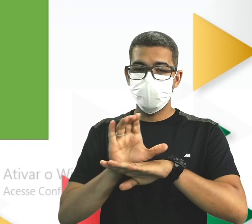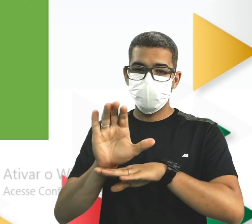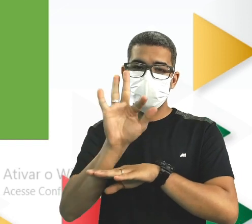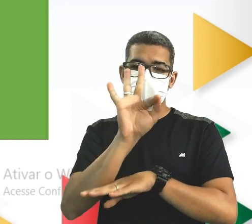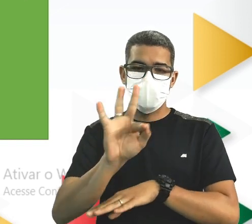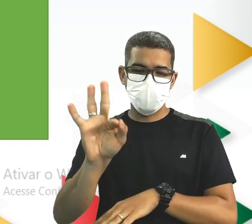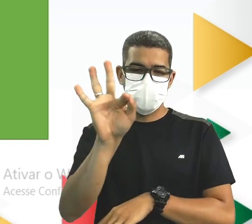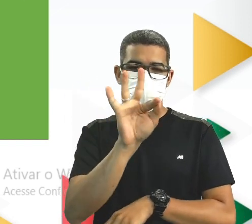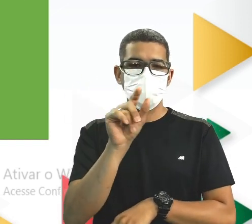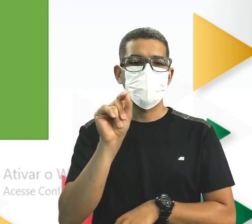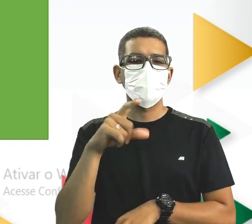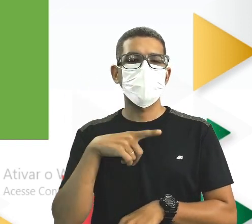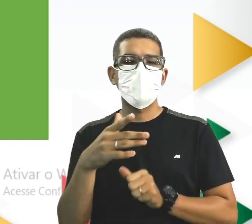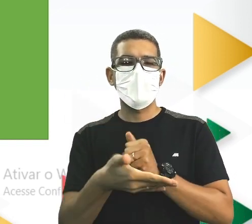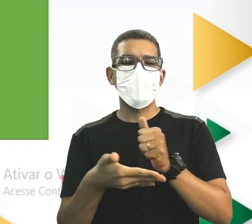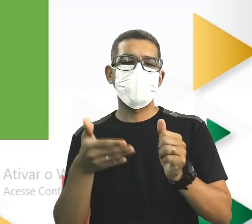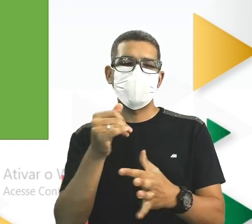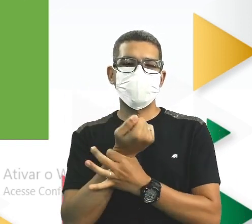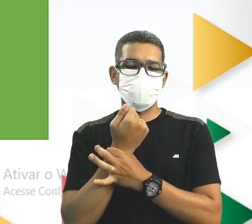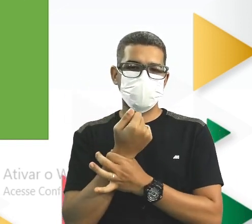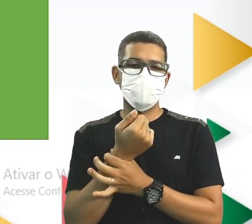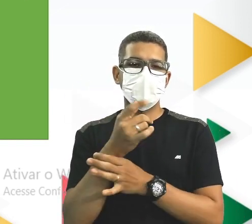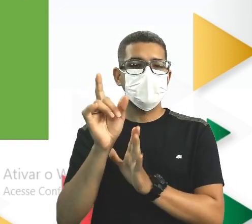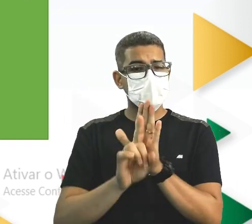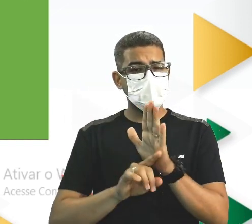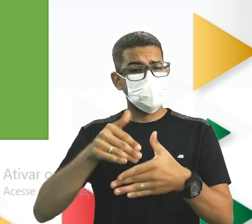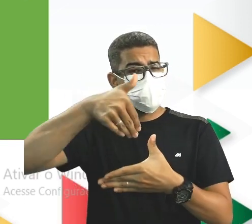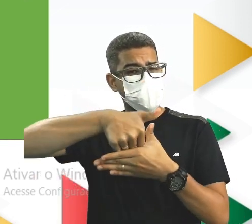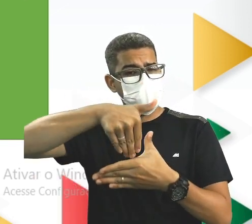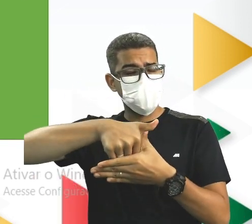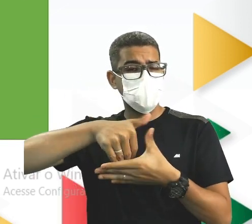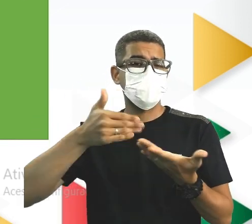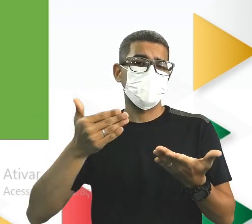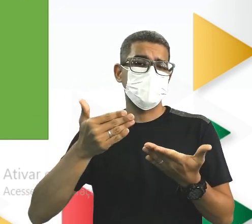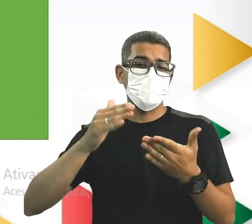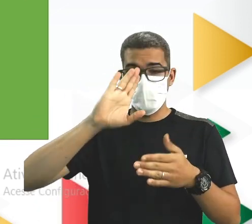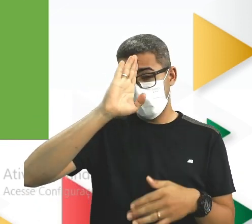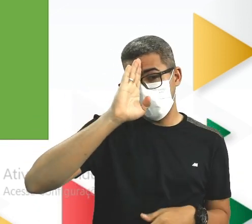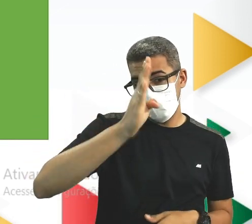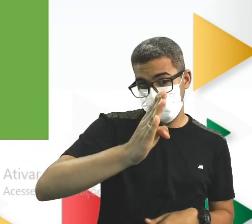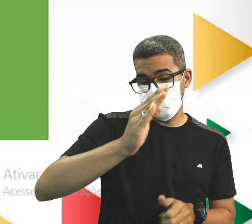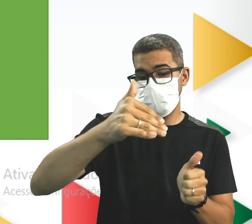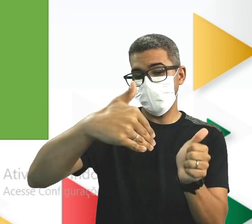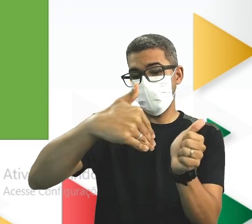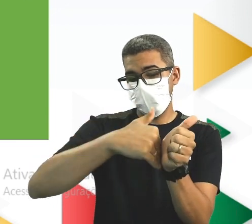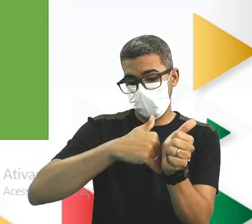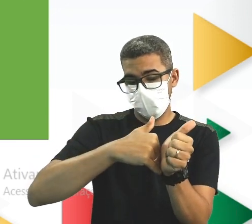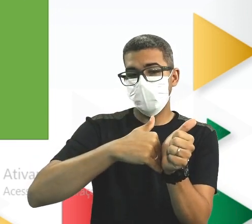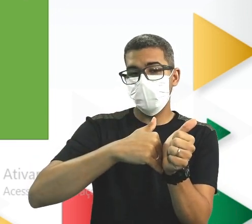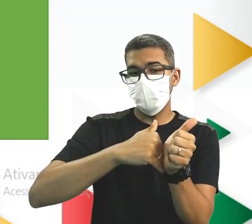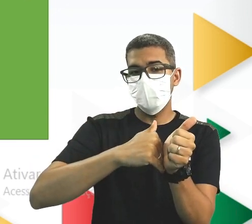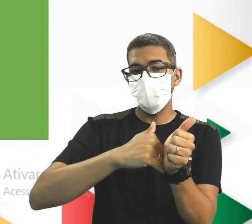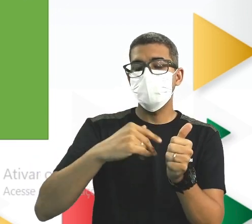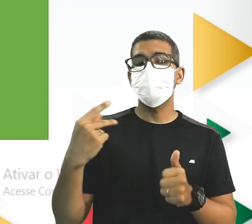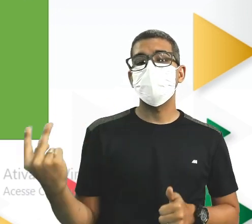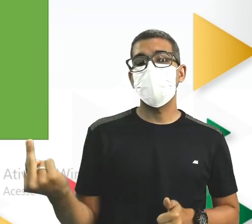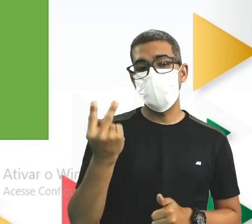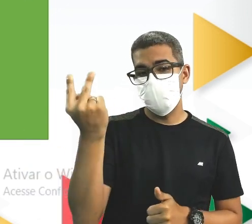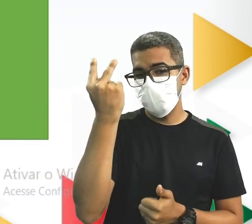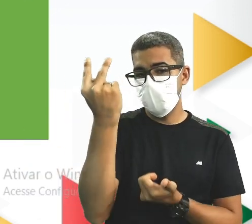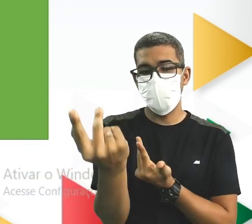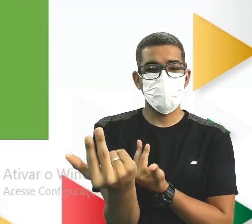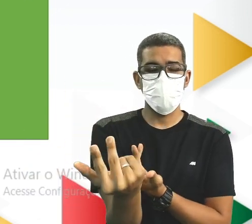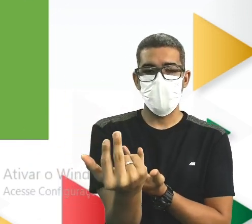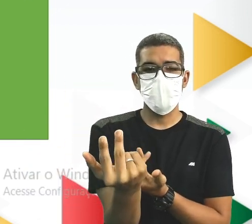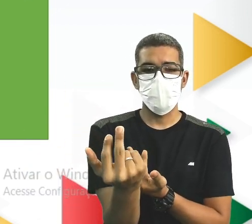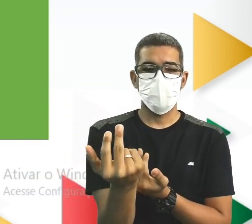garantir basicamente aos cidadãos o direito de voto, direto e secreto, com valor igual para